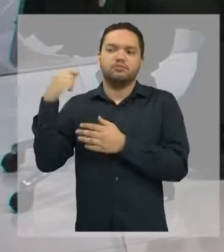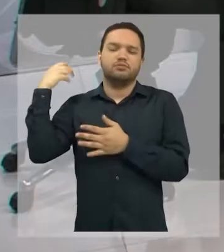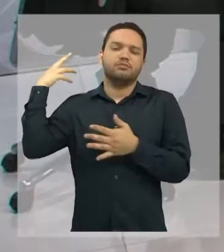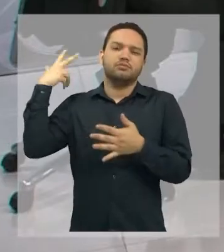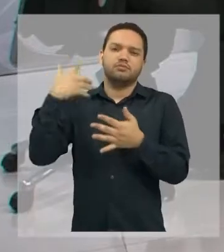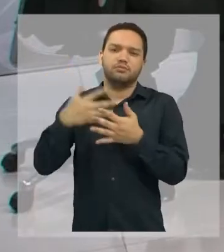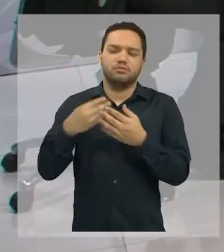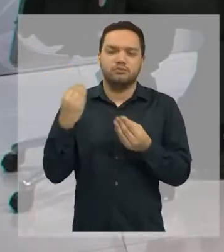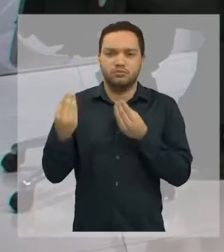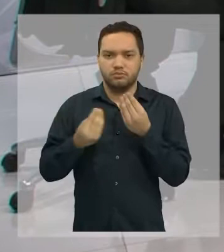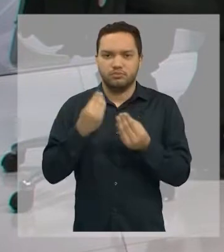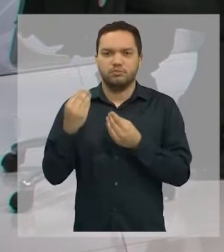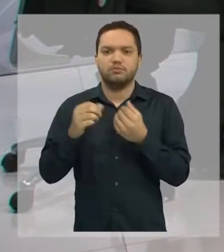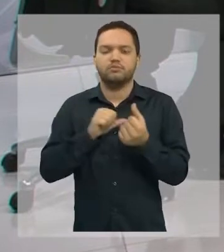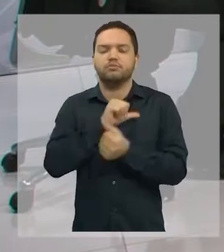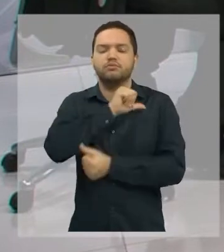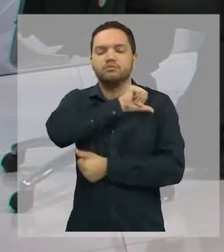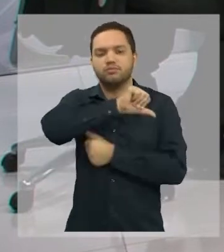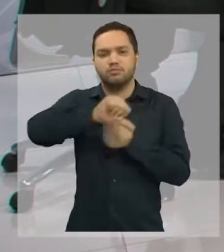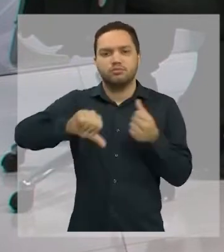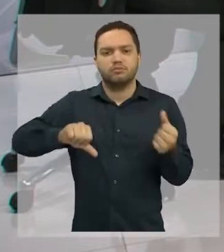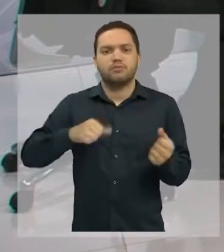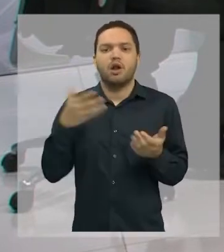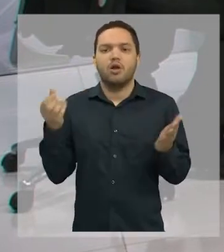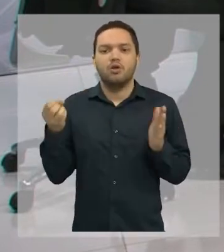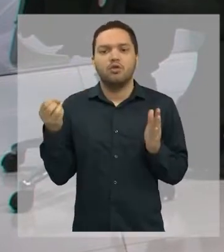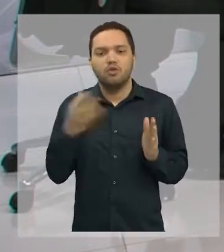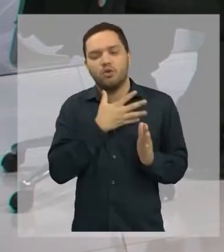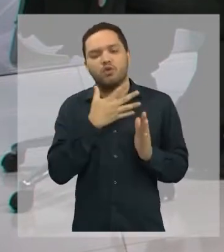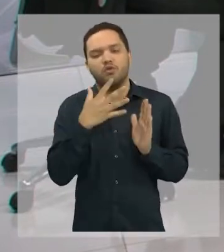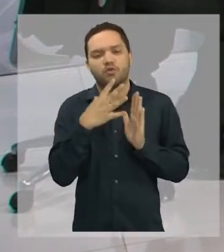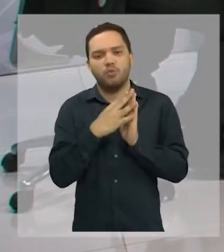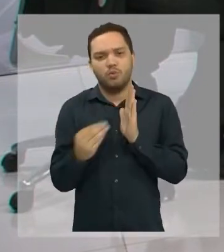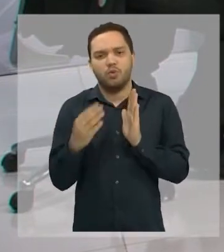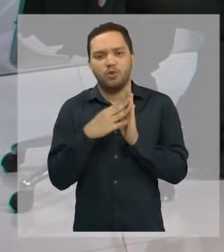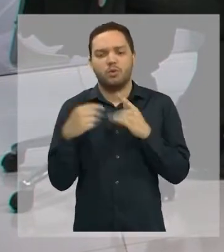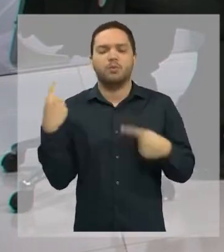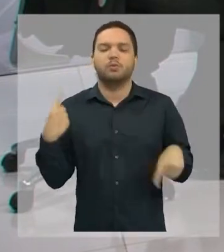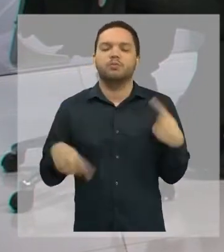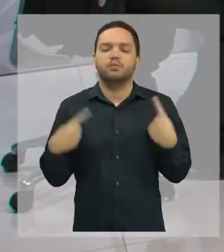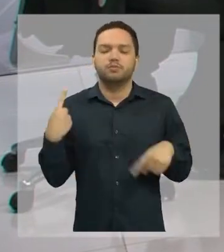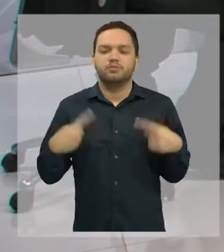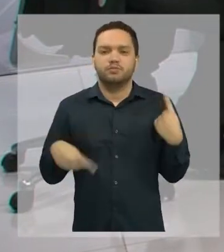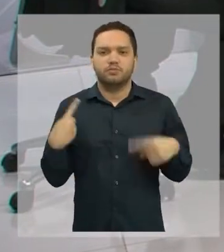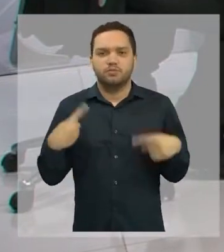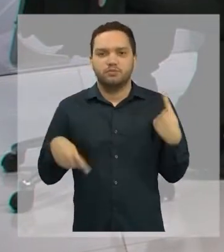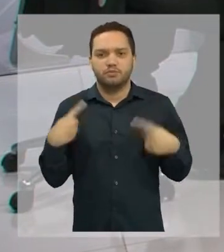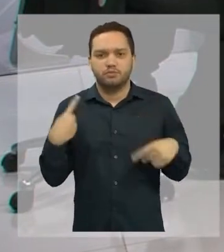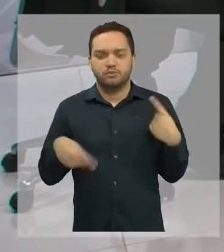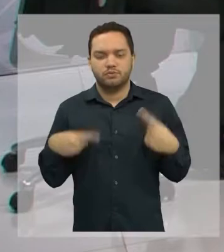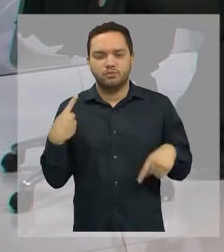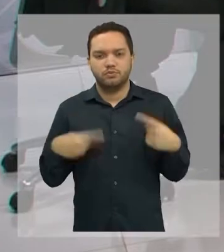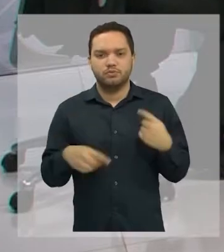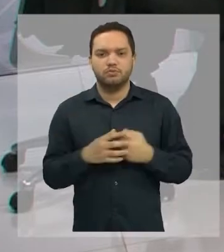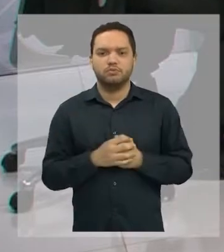histórica. Renovação. Até que ponto esse novo modelo de fazer política, vamos chamar assim, com essas,